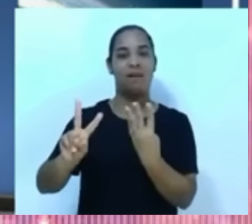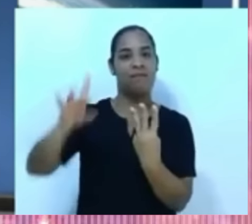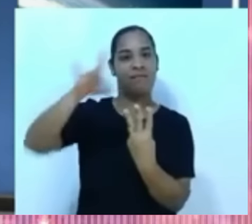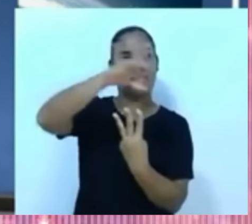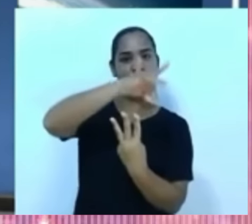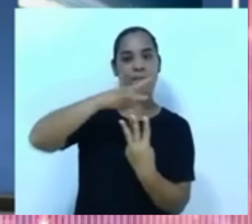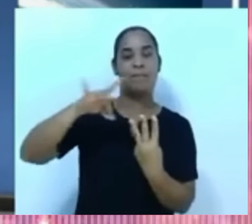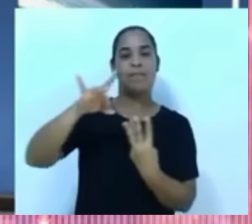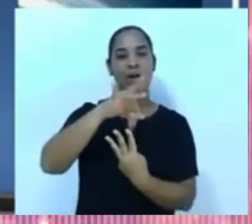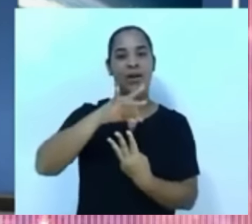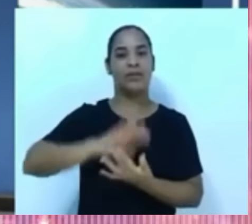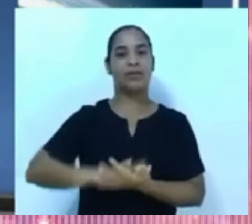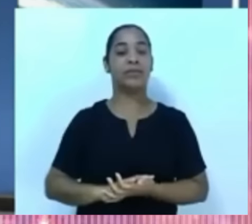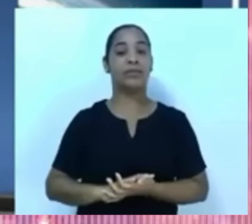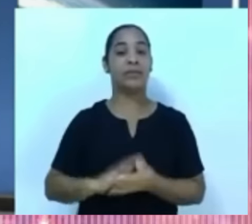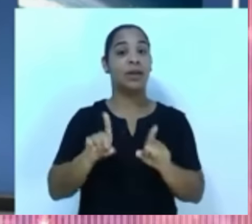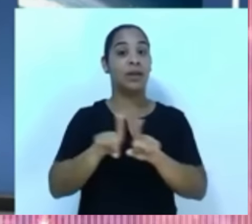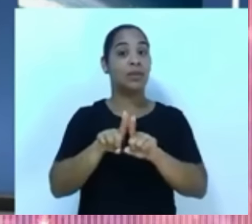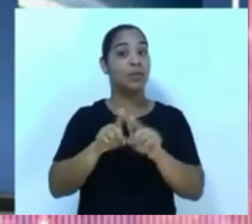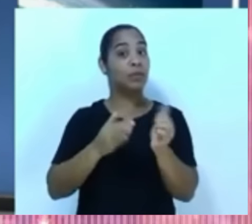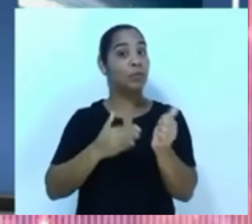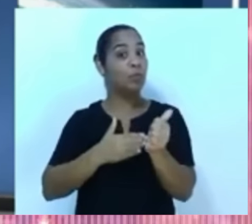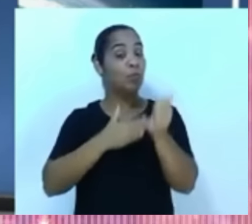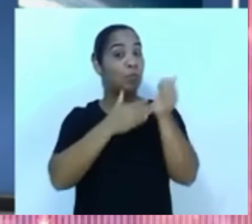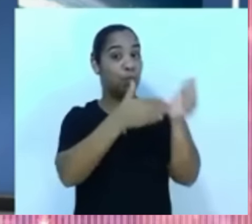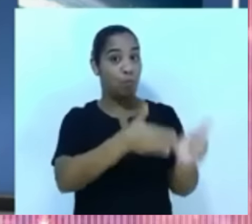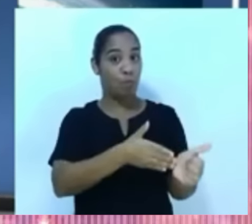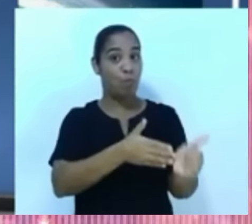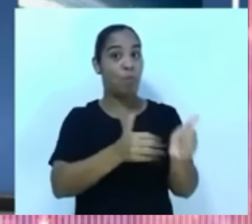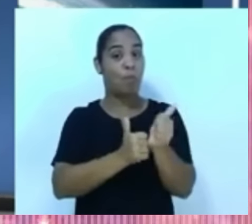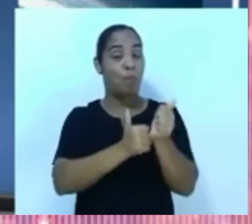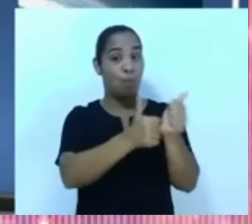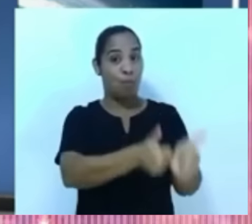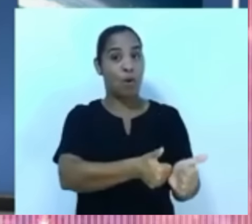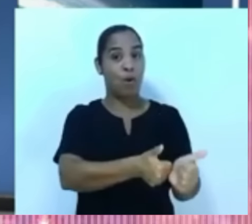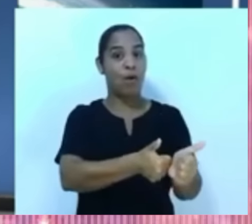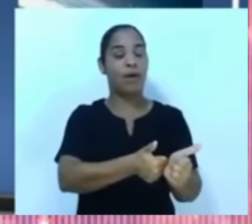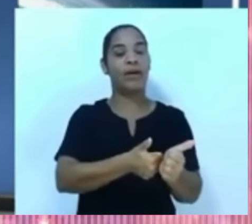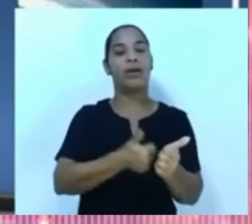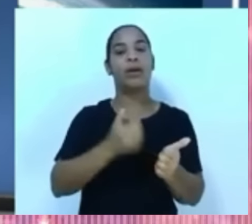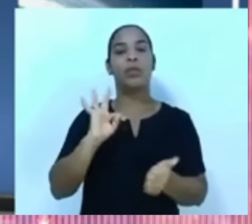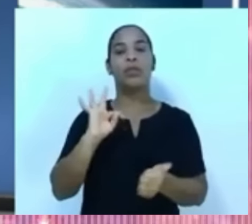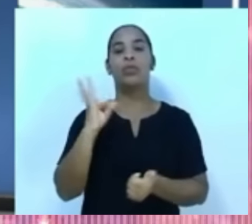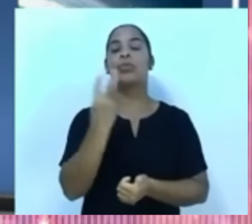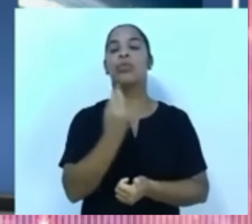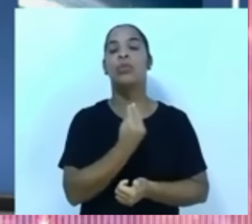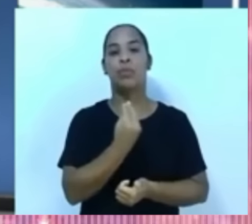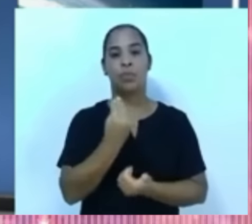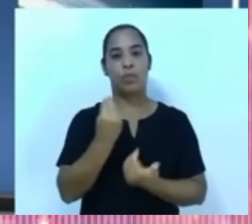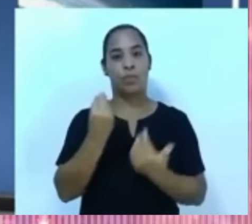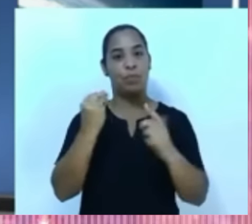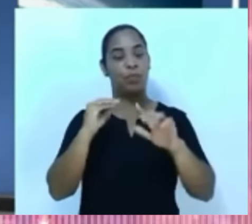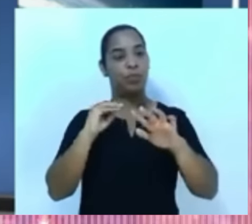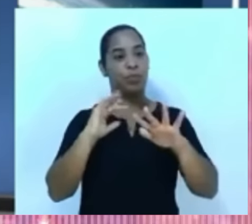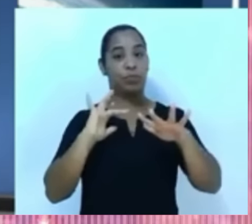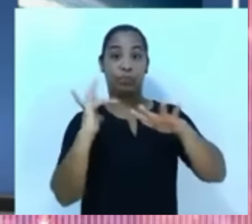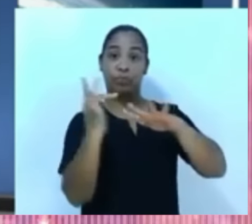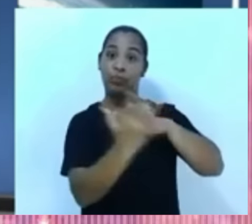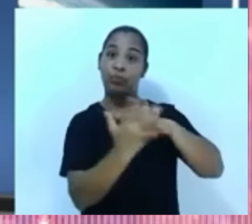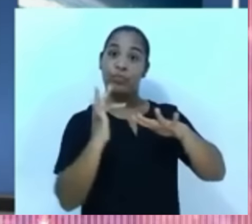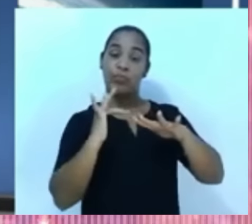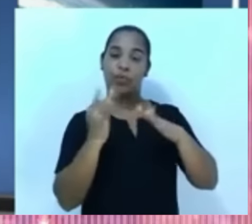por intermédio de outros veículos que nos transmitem a mensagem votos de muita